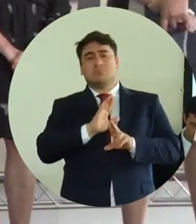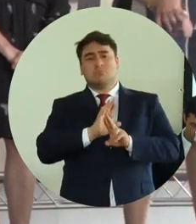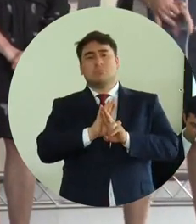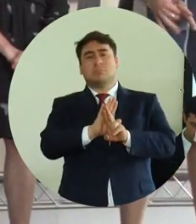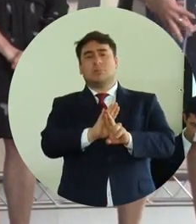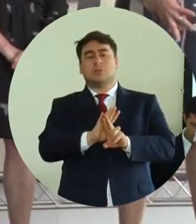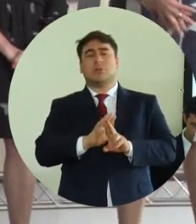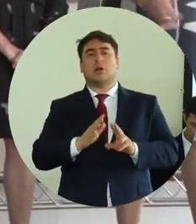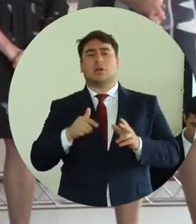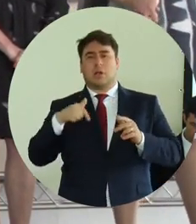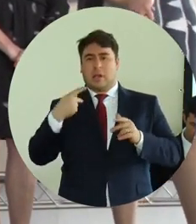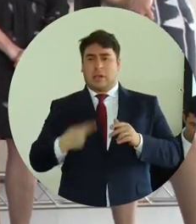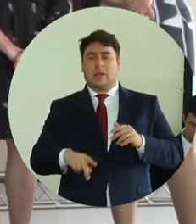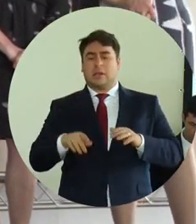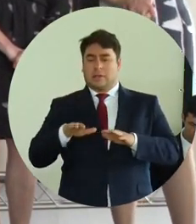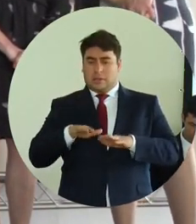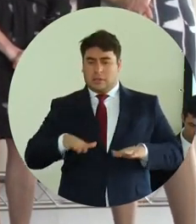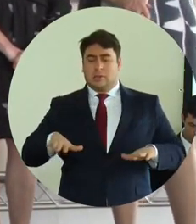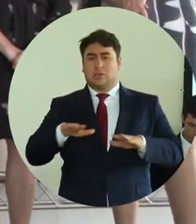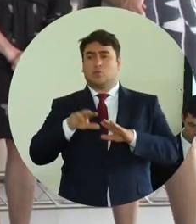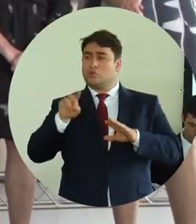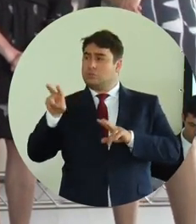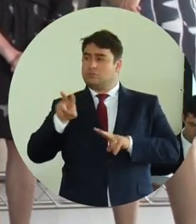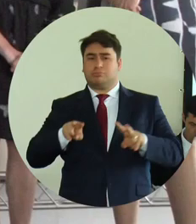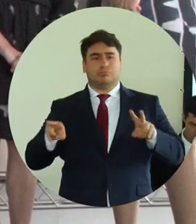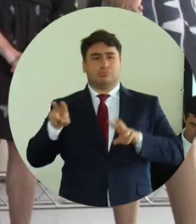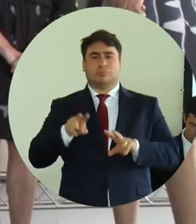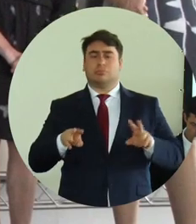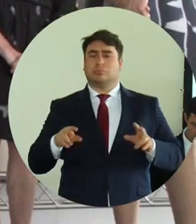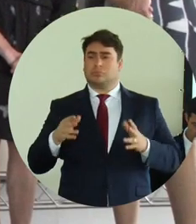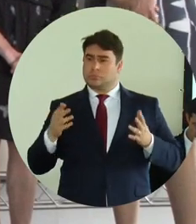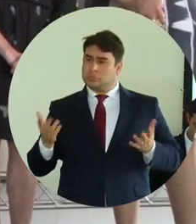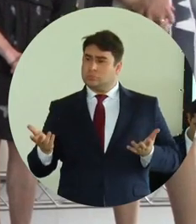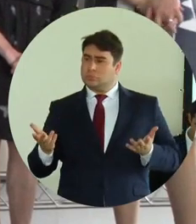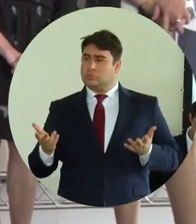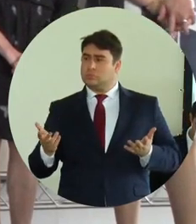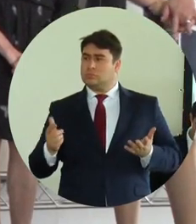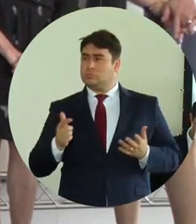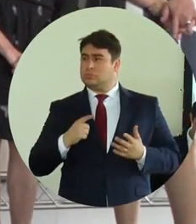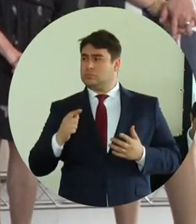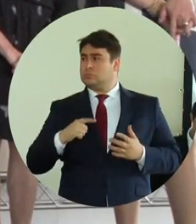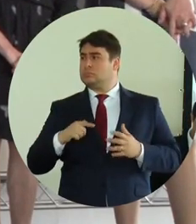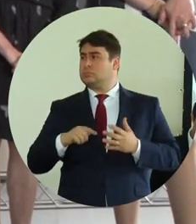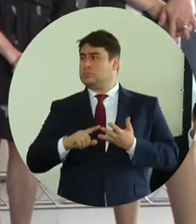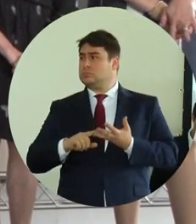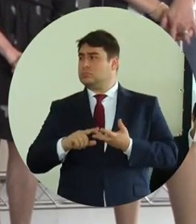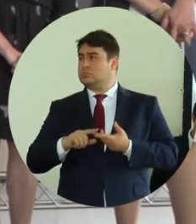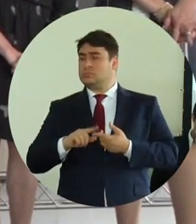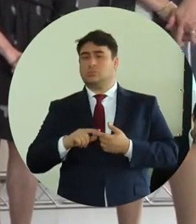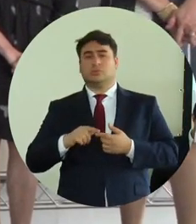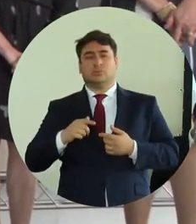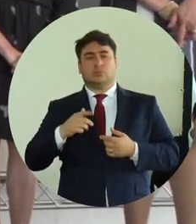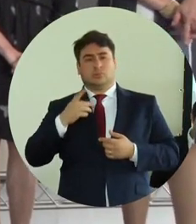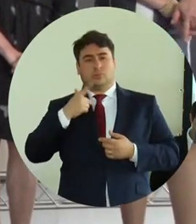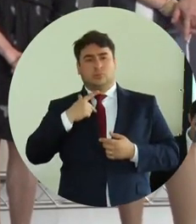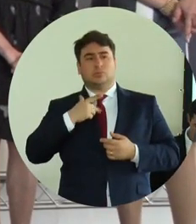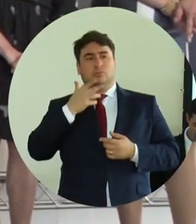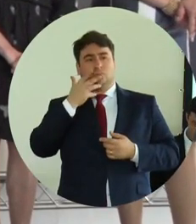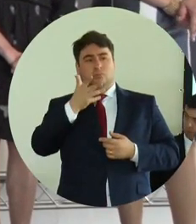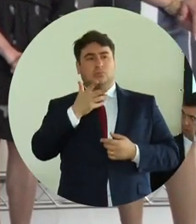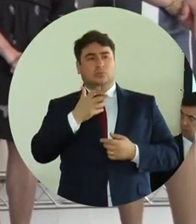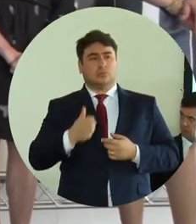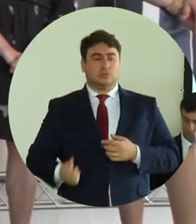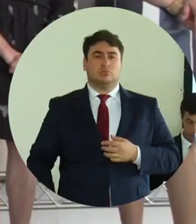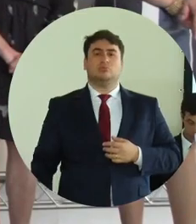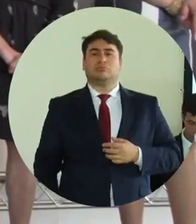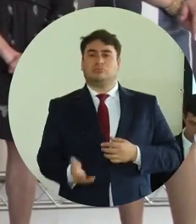que existe aqui nessa sala, basta olhar, não é, Dirceu? Nosso multimetalista da Bosch, um abraço para você e para todos